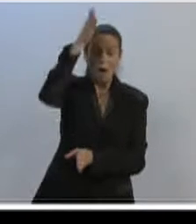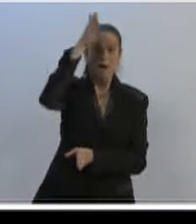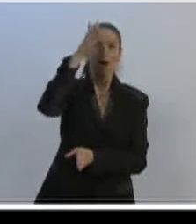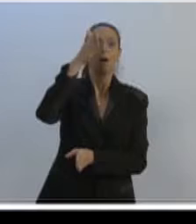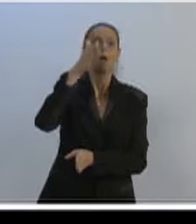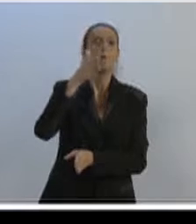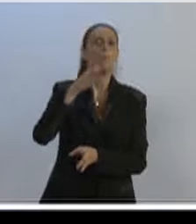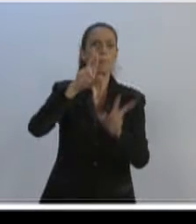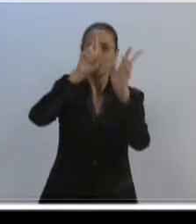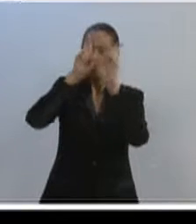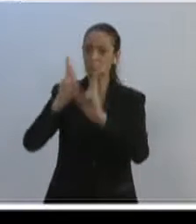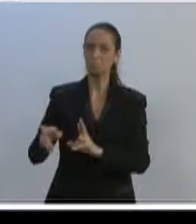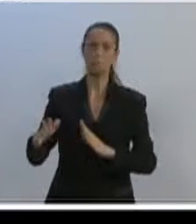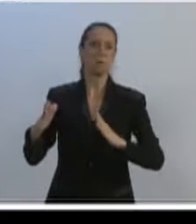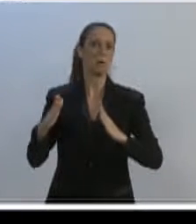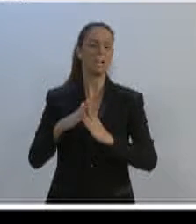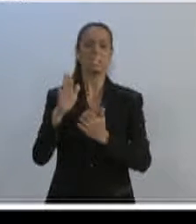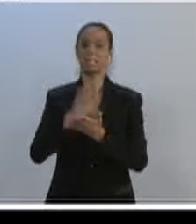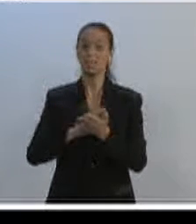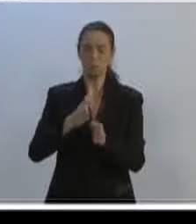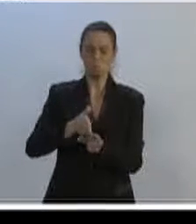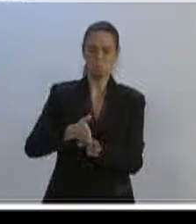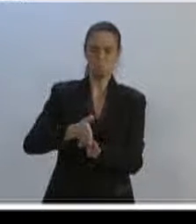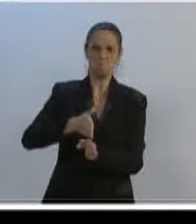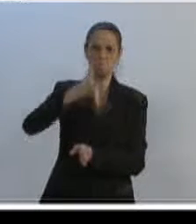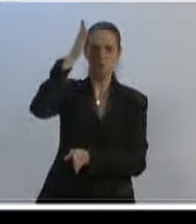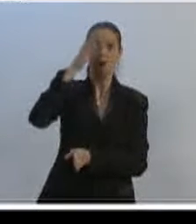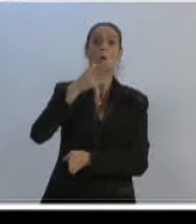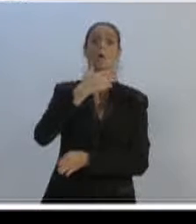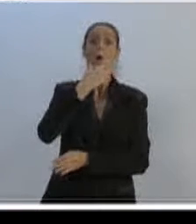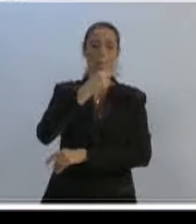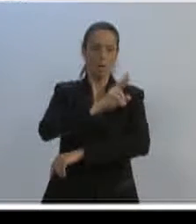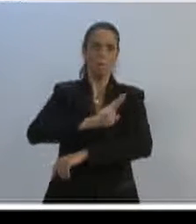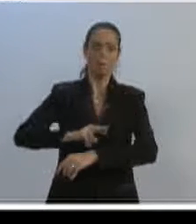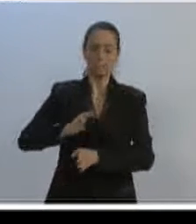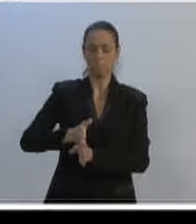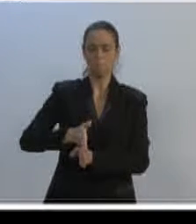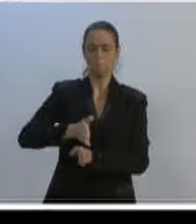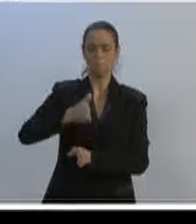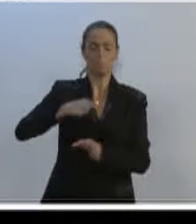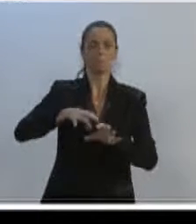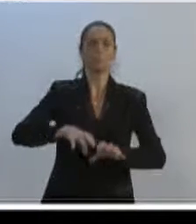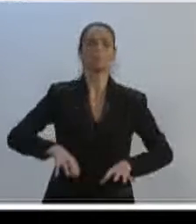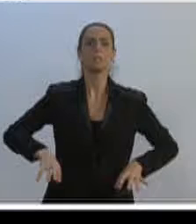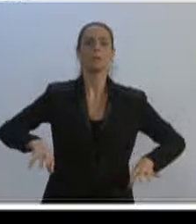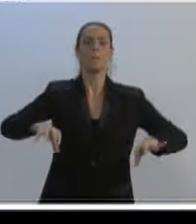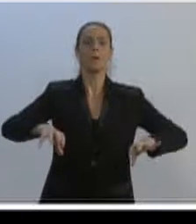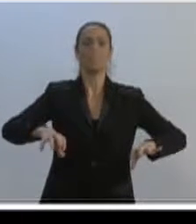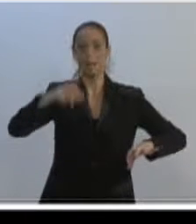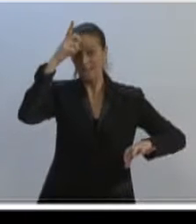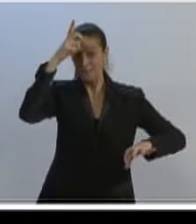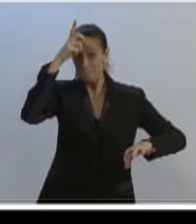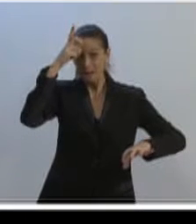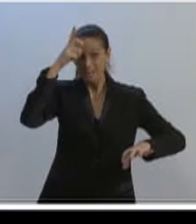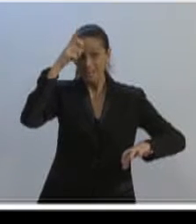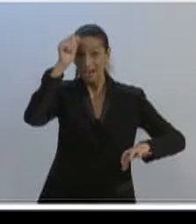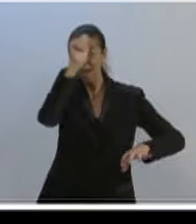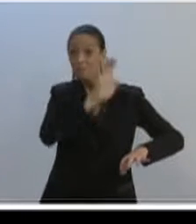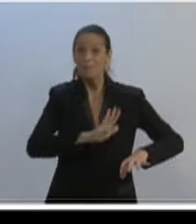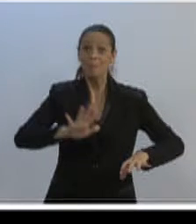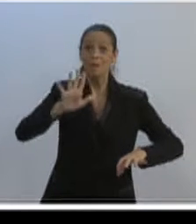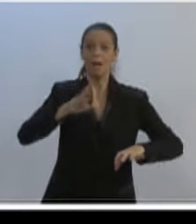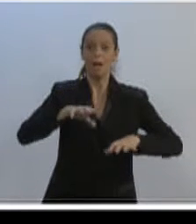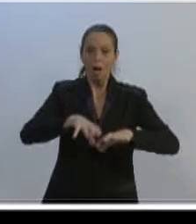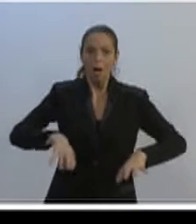Os russos simplesmente construíram um muro de fora a fora, segregando uma parte inteira da Alemanha. E nós